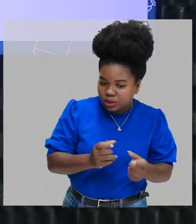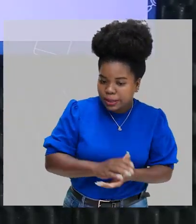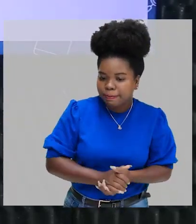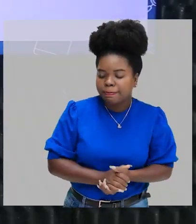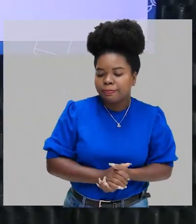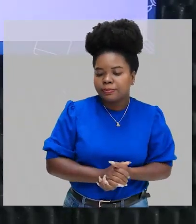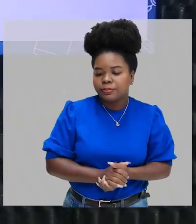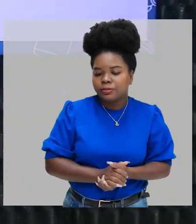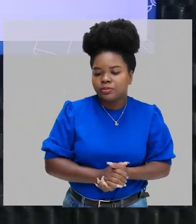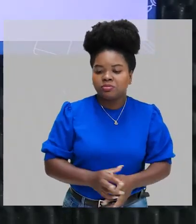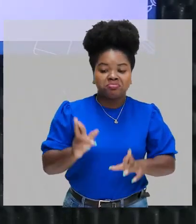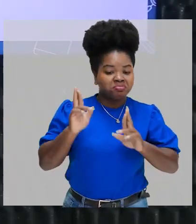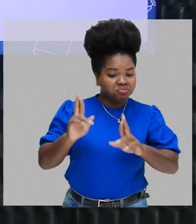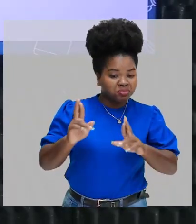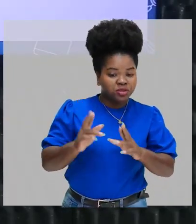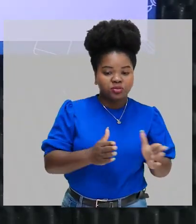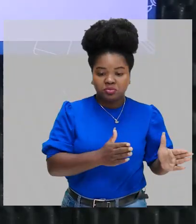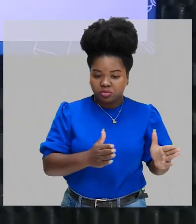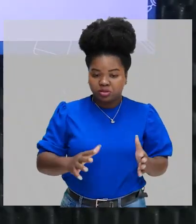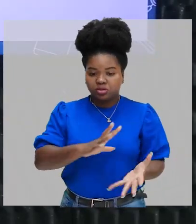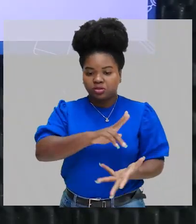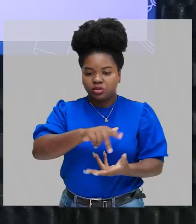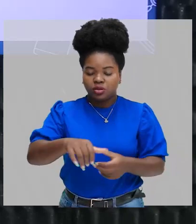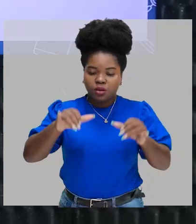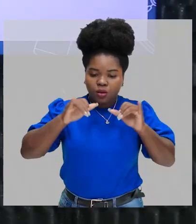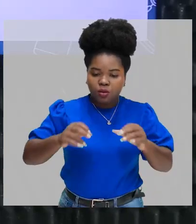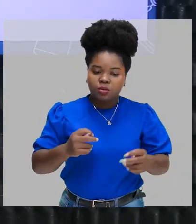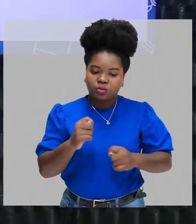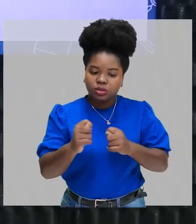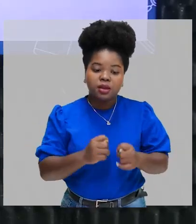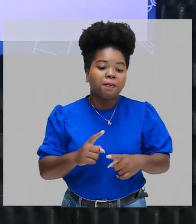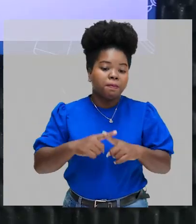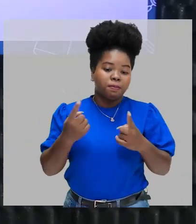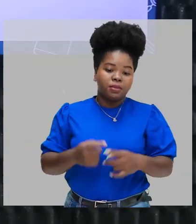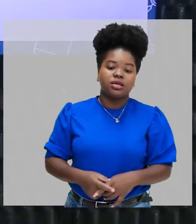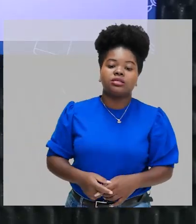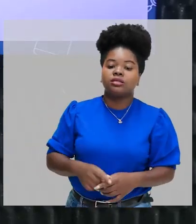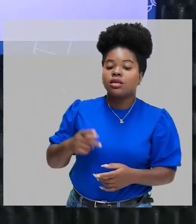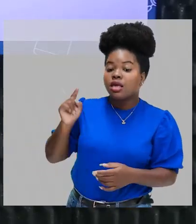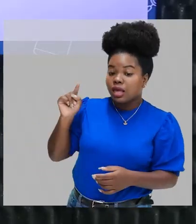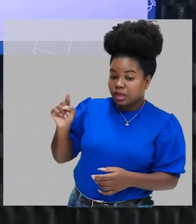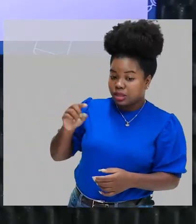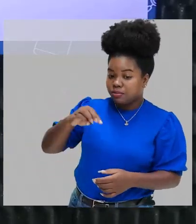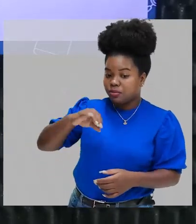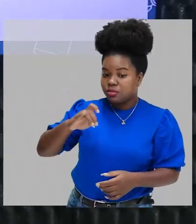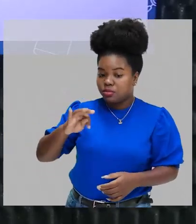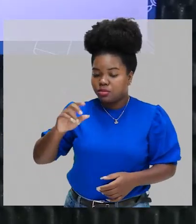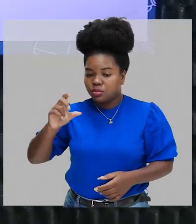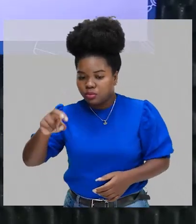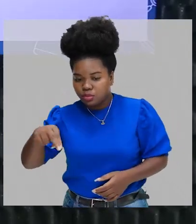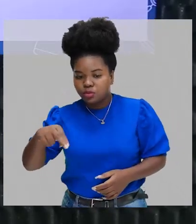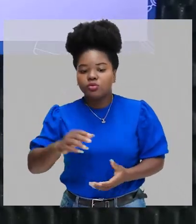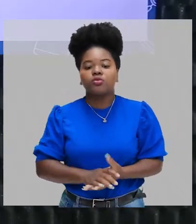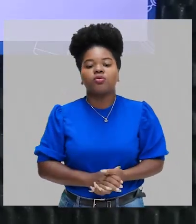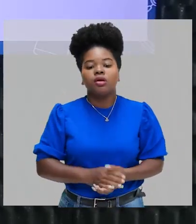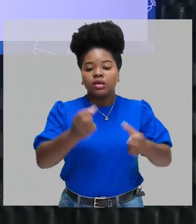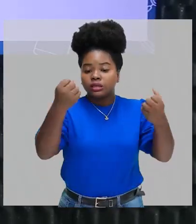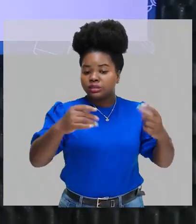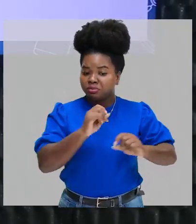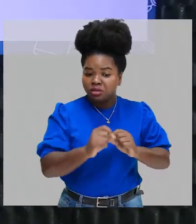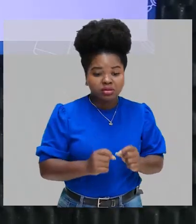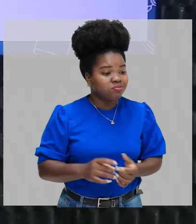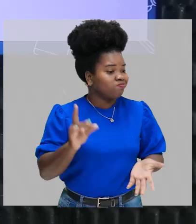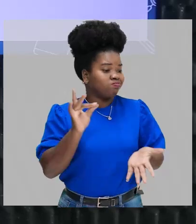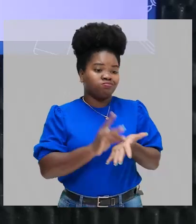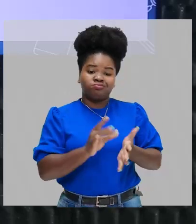extremamente otimista sobre o processo de globalização econômica. O Milton Santos está aqui provando para nós, na sua teoria, que isso não é